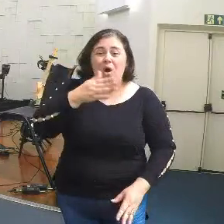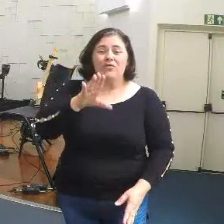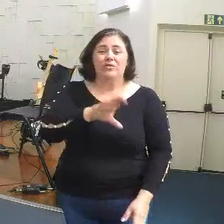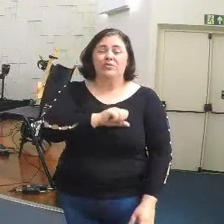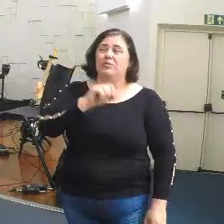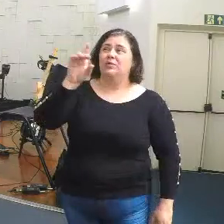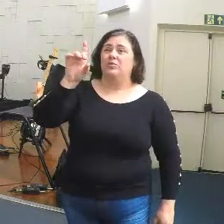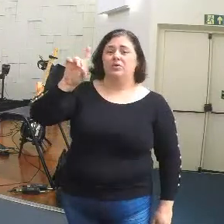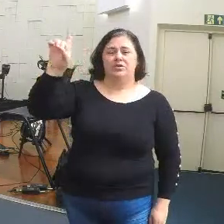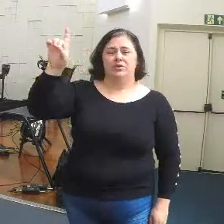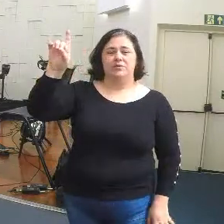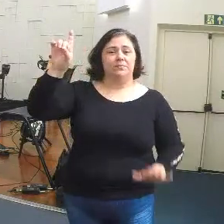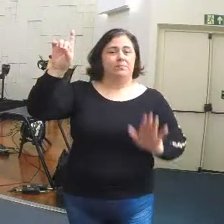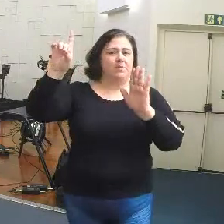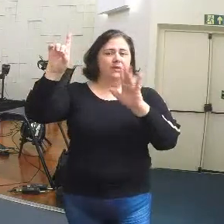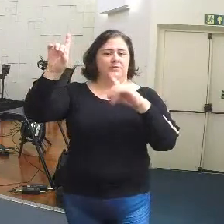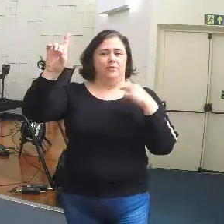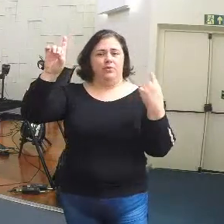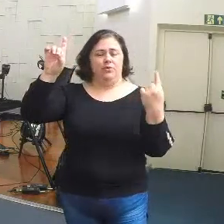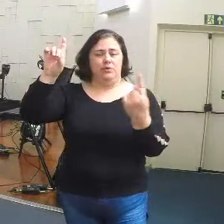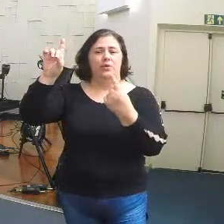nossa celebração evangélica,